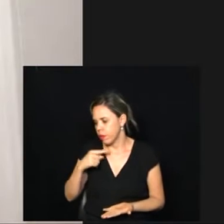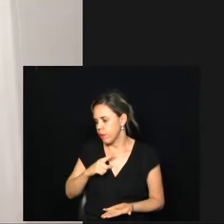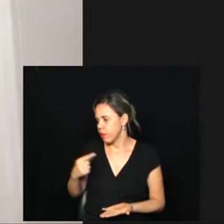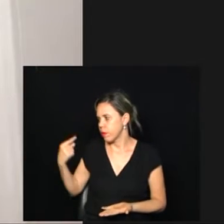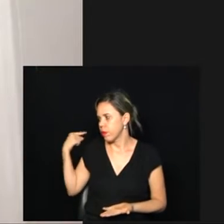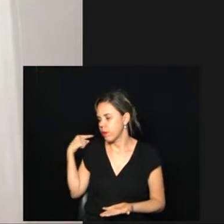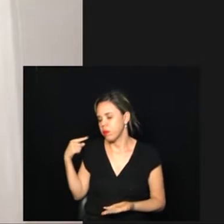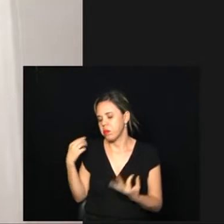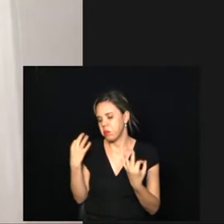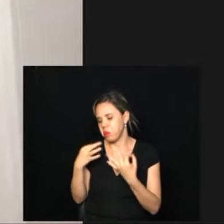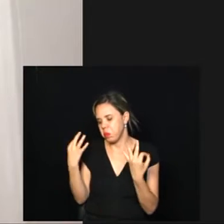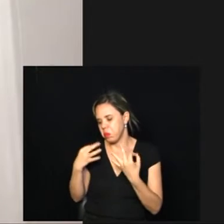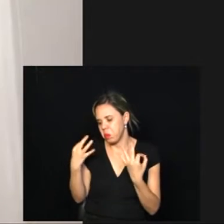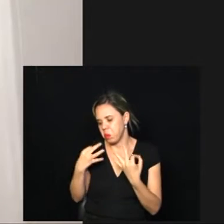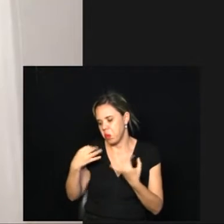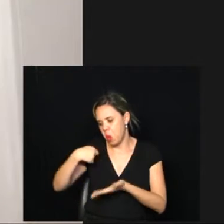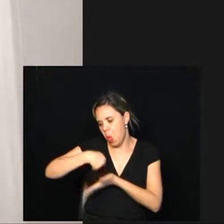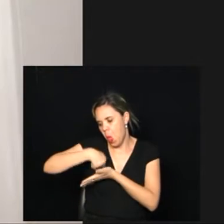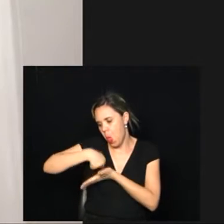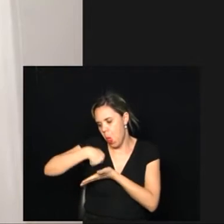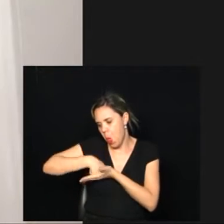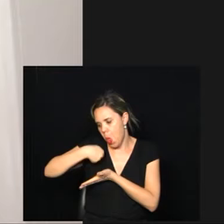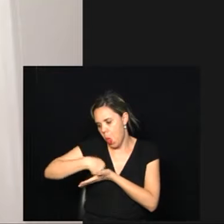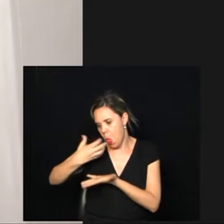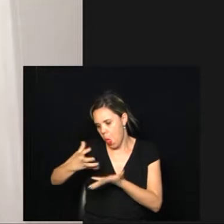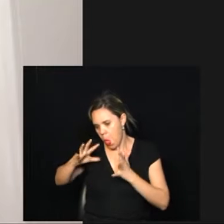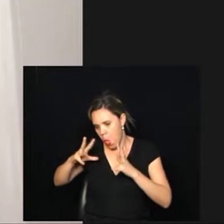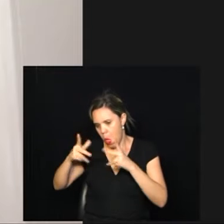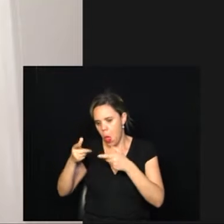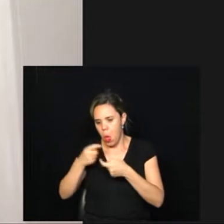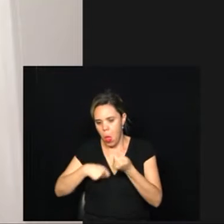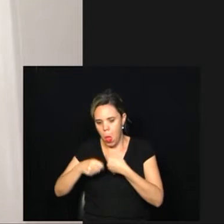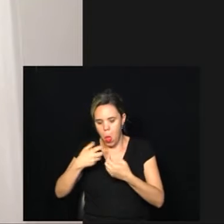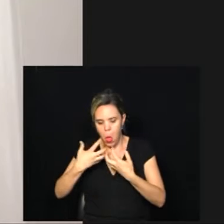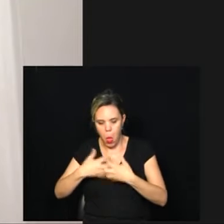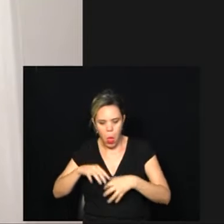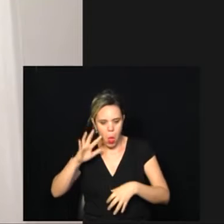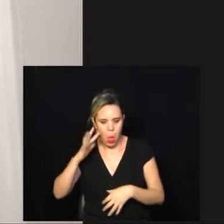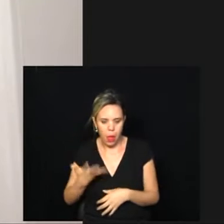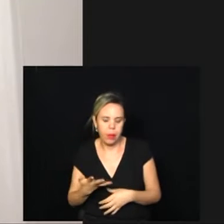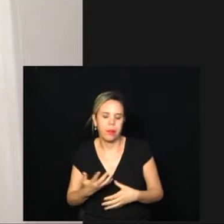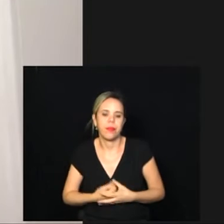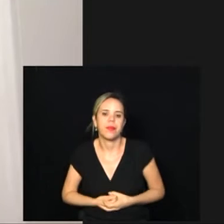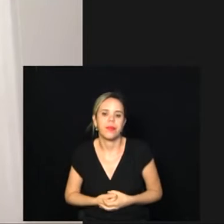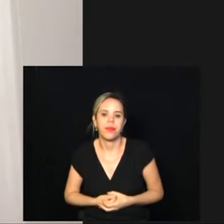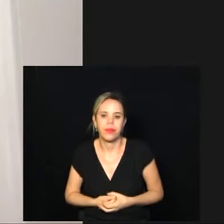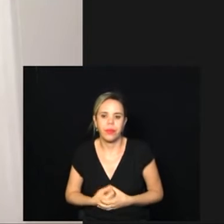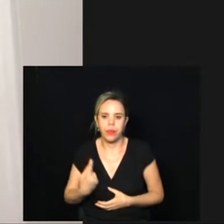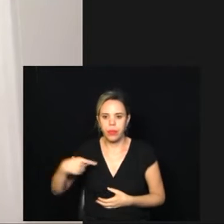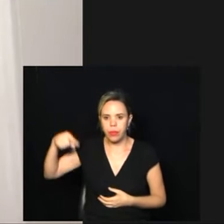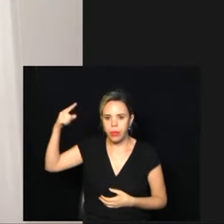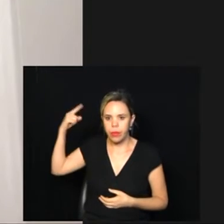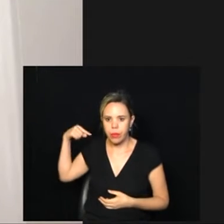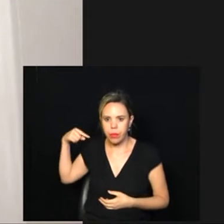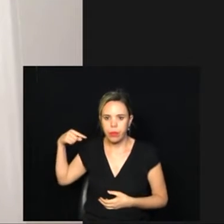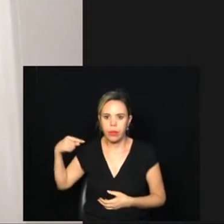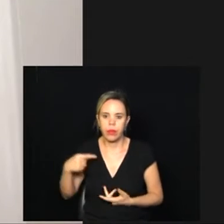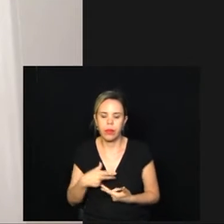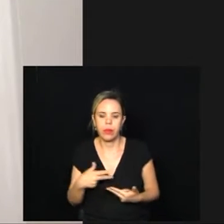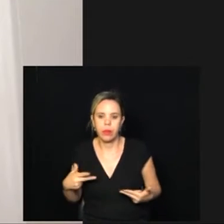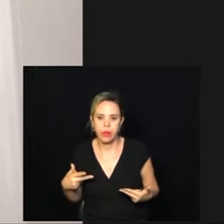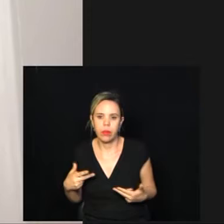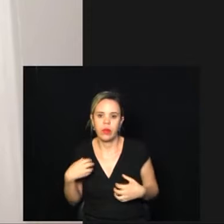De perfeccionista, de sabe, querer dar conta de tudo, né? Então, na época era algo